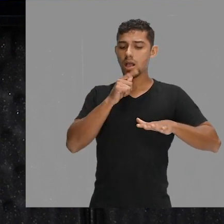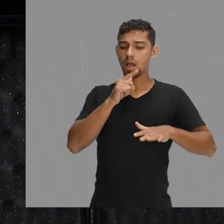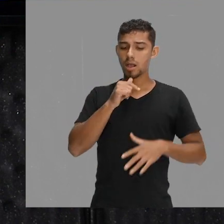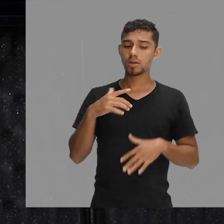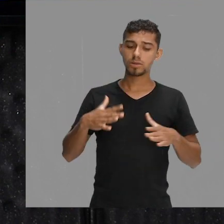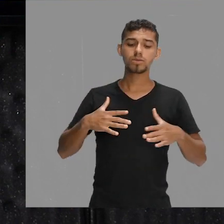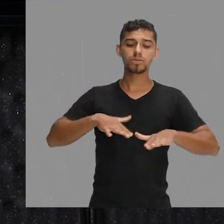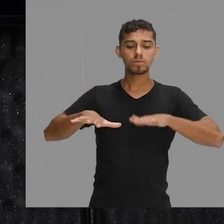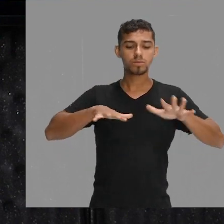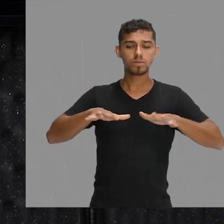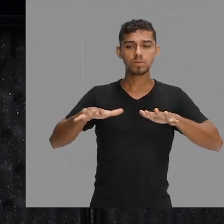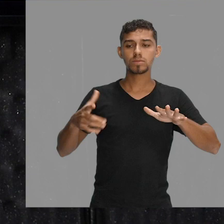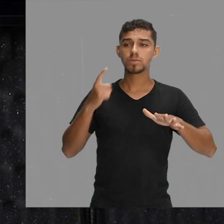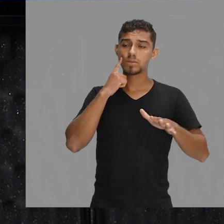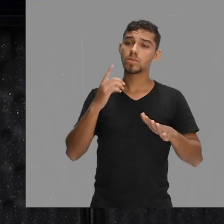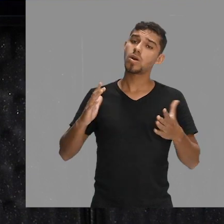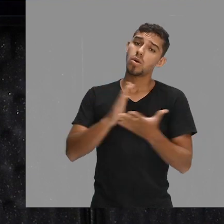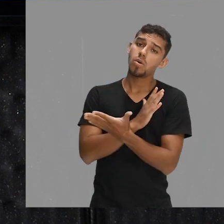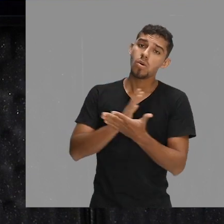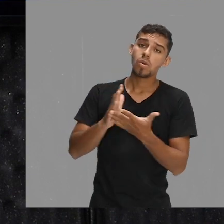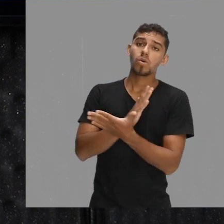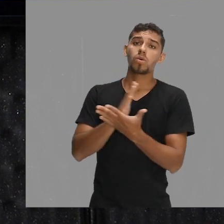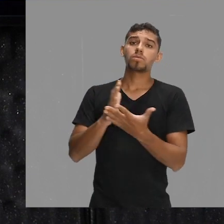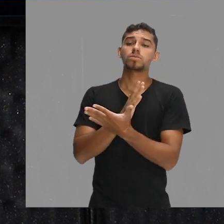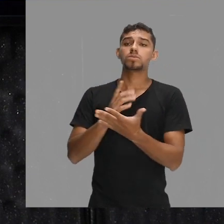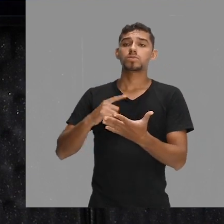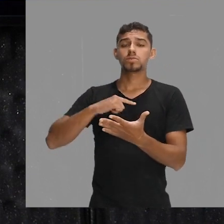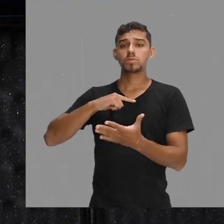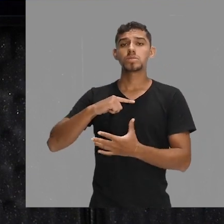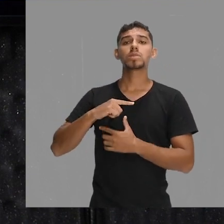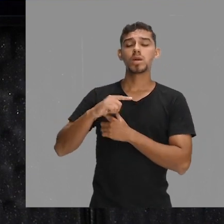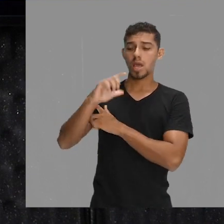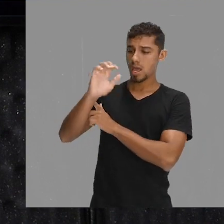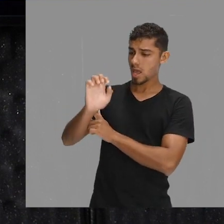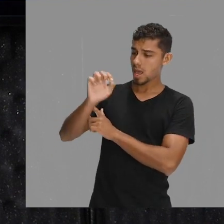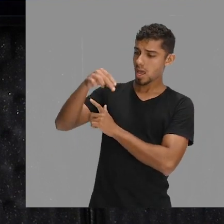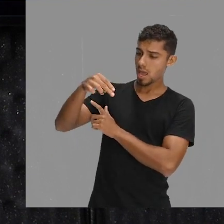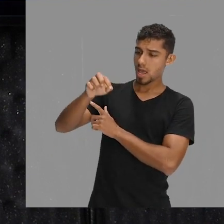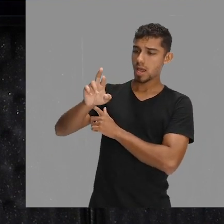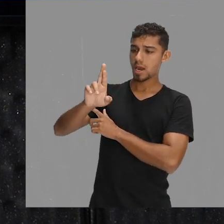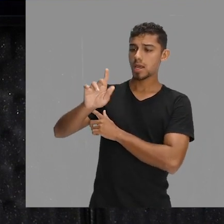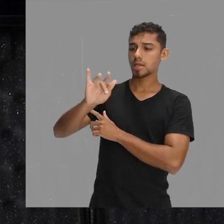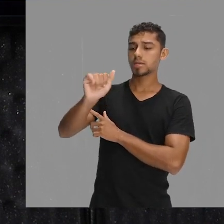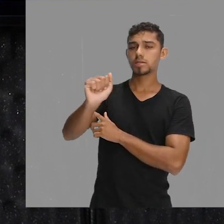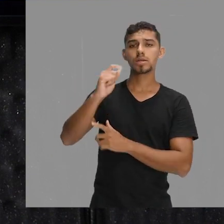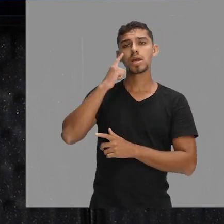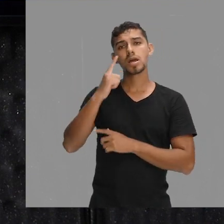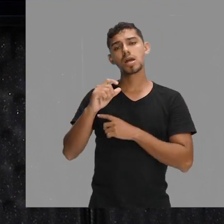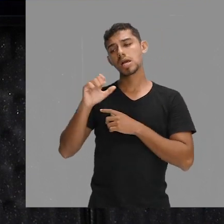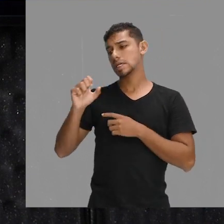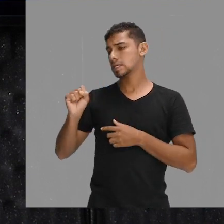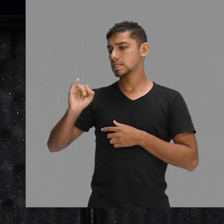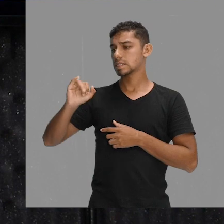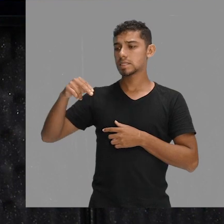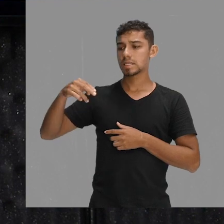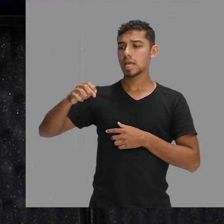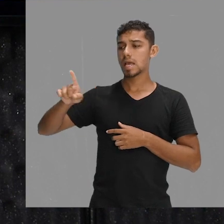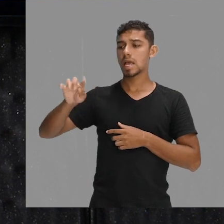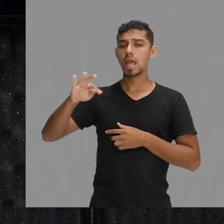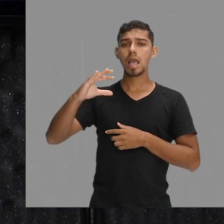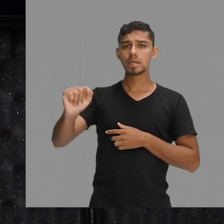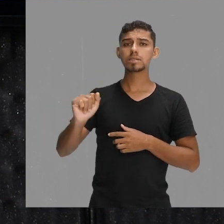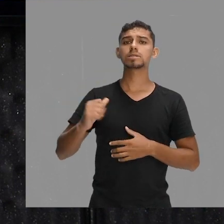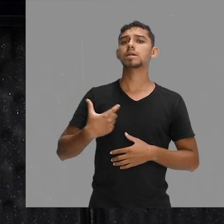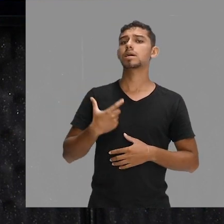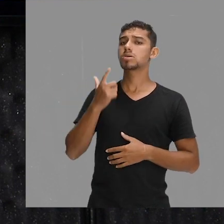se movimentando. E algumas moléculas de água têm energia cinética suficiente para romper a barreira.